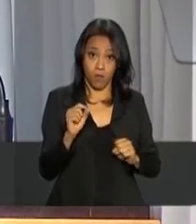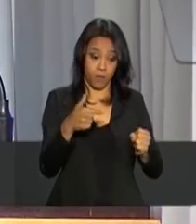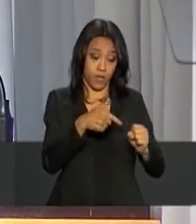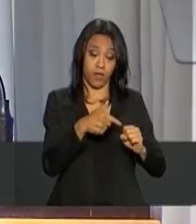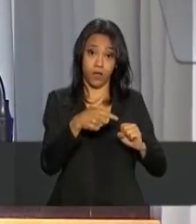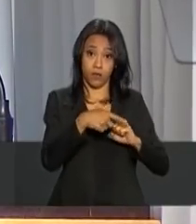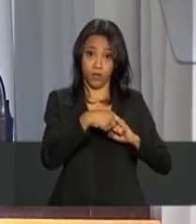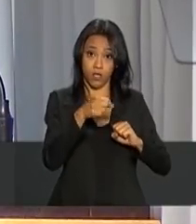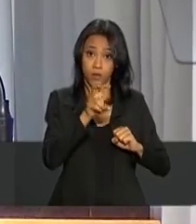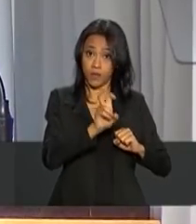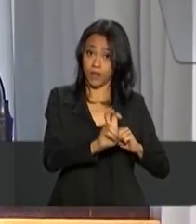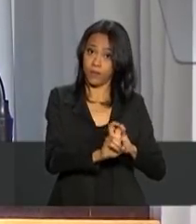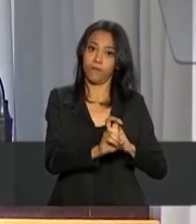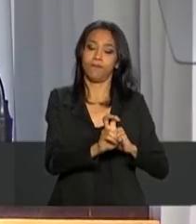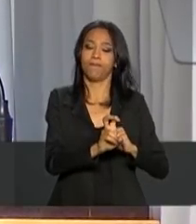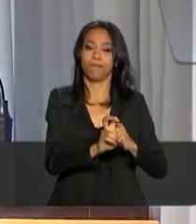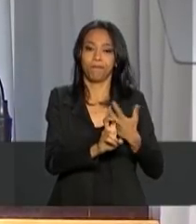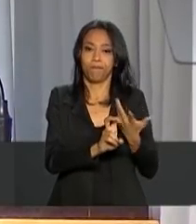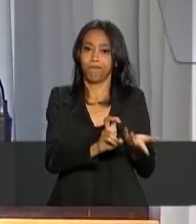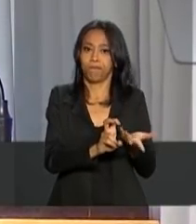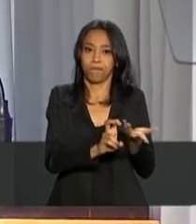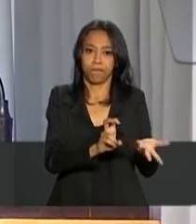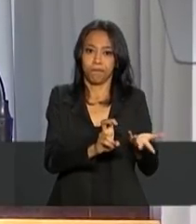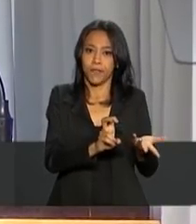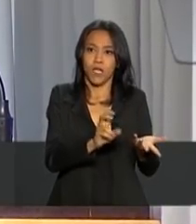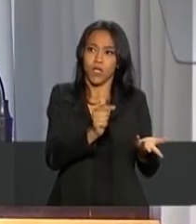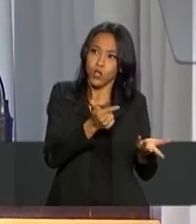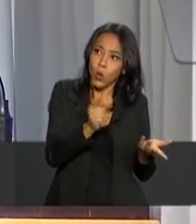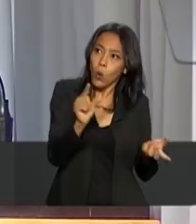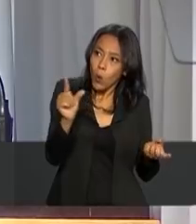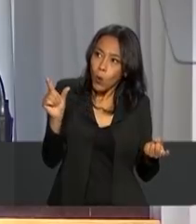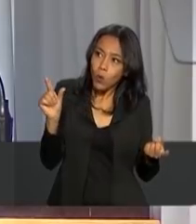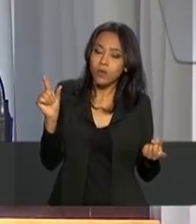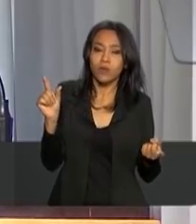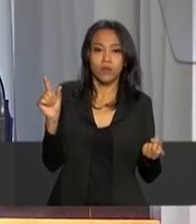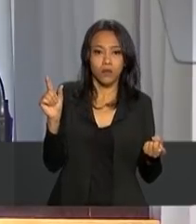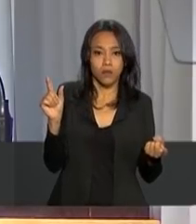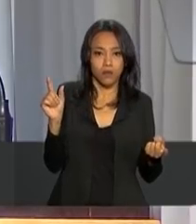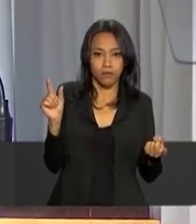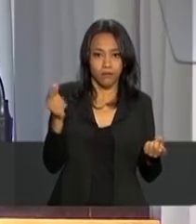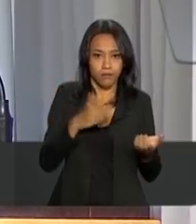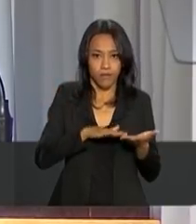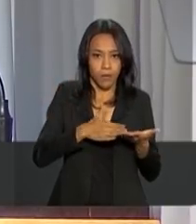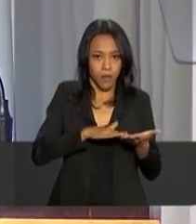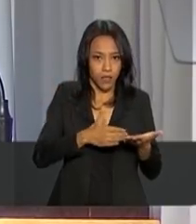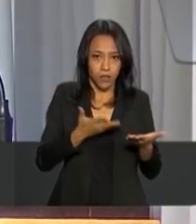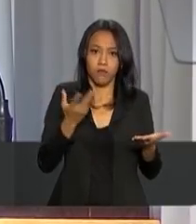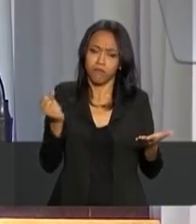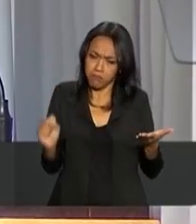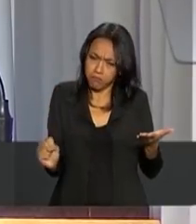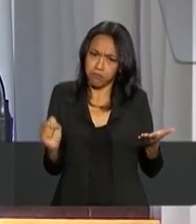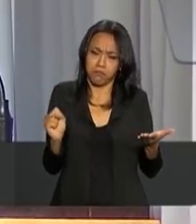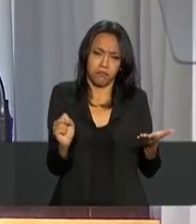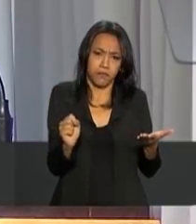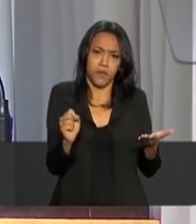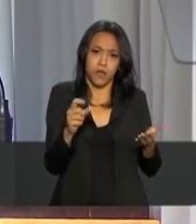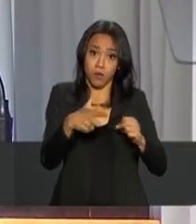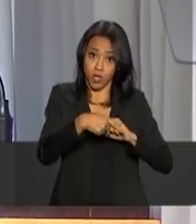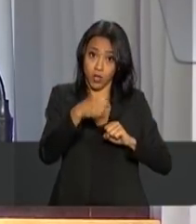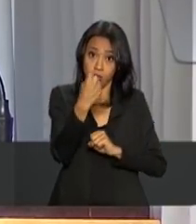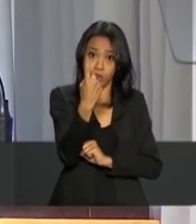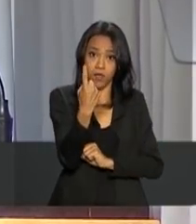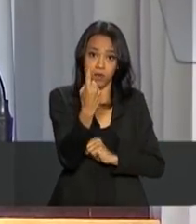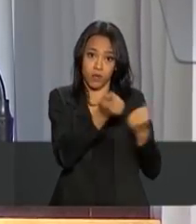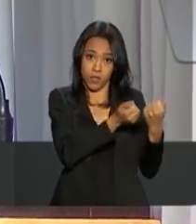não exclui a possibilidade da invocação de outros derivados da interpretação do texto constitucional. Artigo 1º, parágrafo